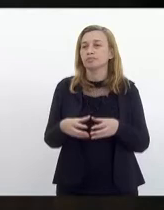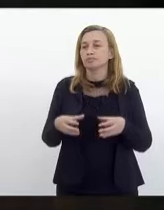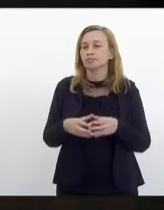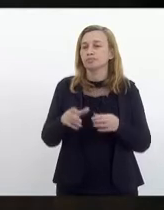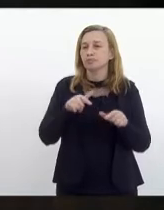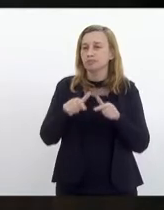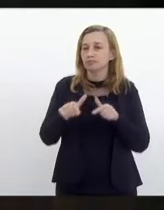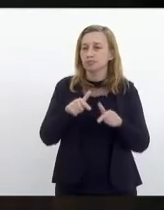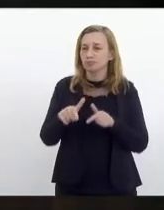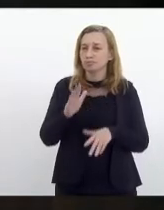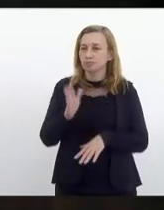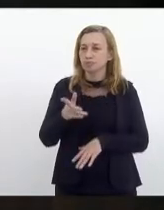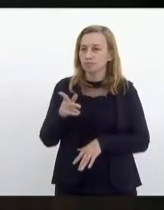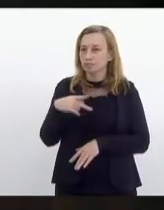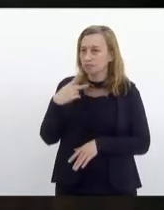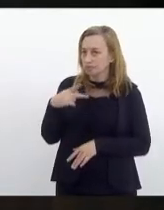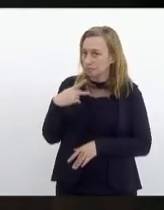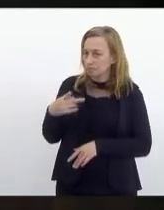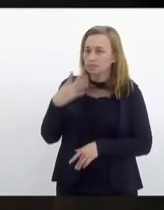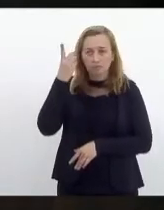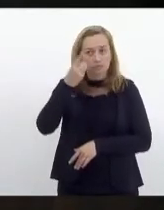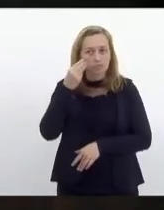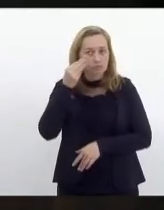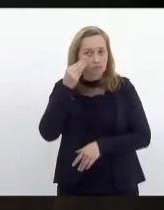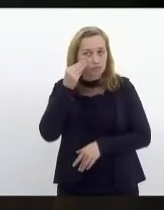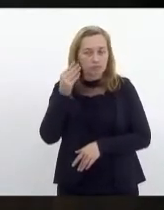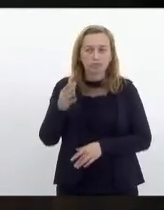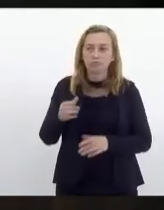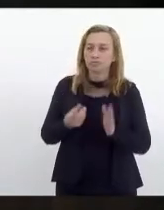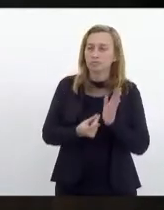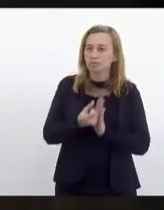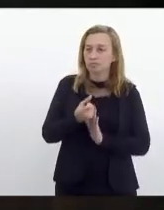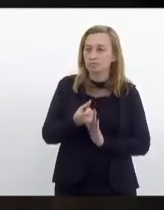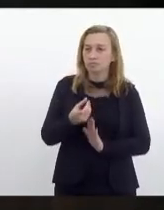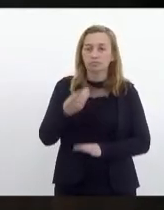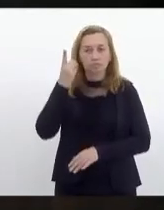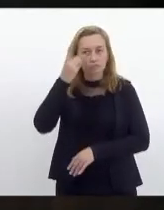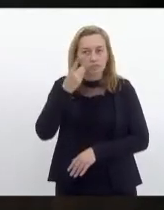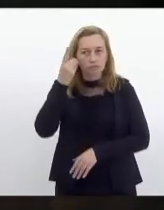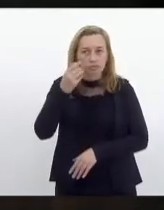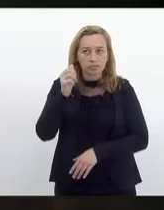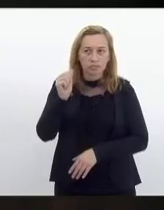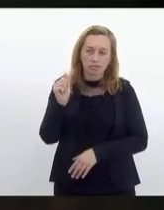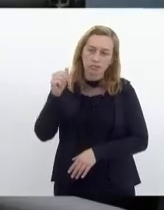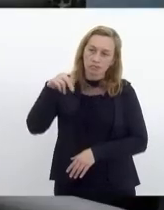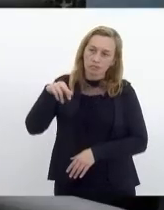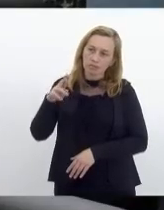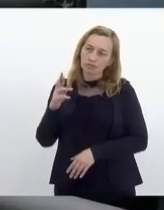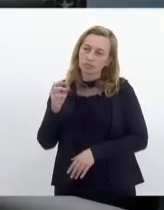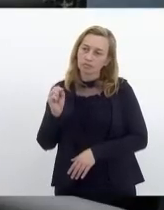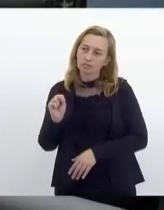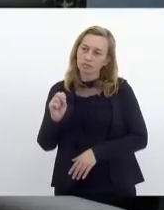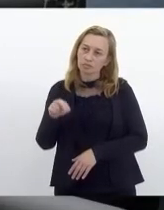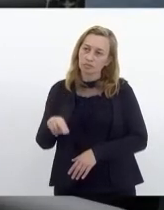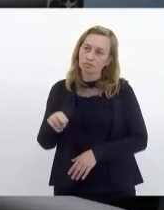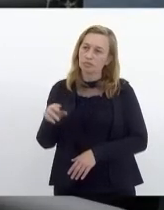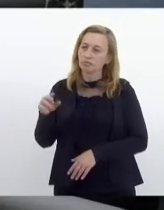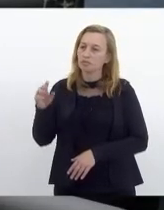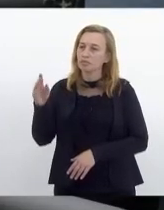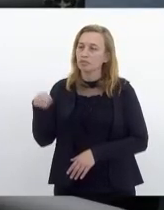Trabalho, já foi a emissão da deputada Mônica, pela Comissão de Orçamento, deputado Anderson Moraes.